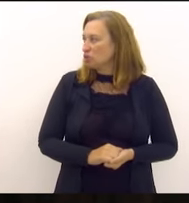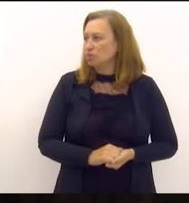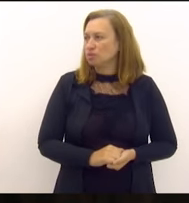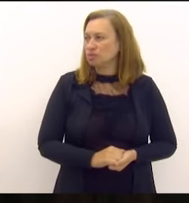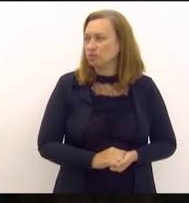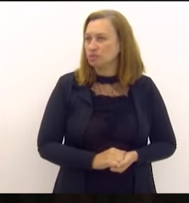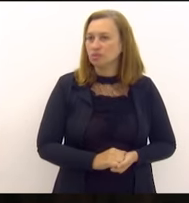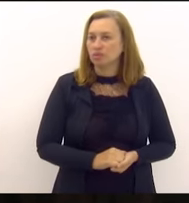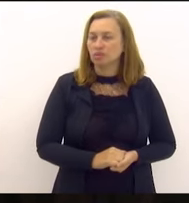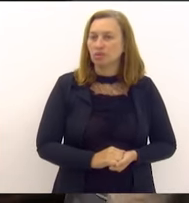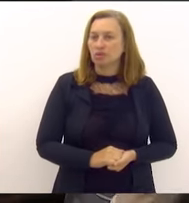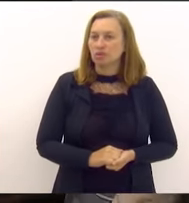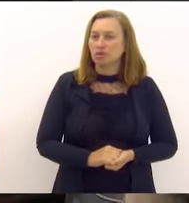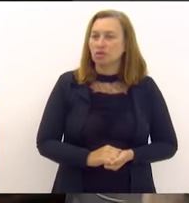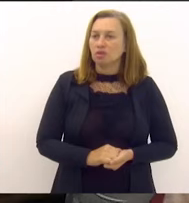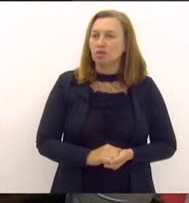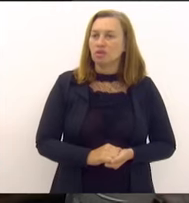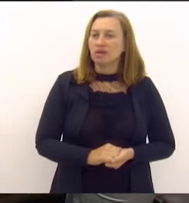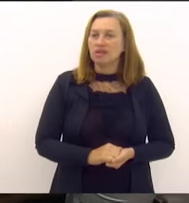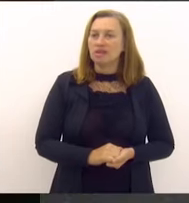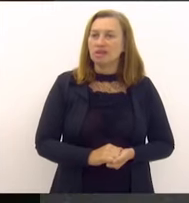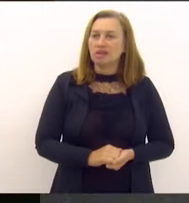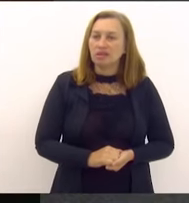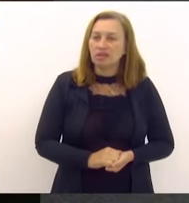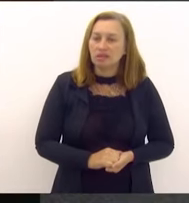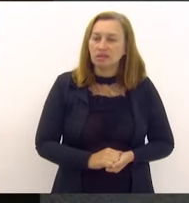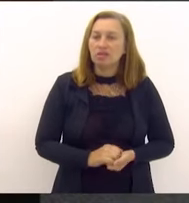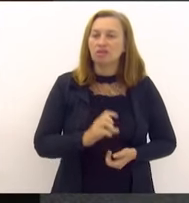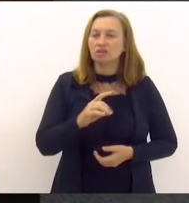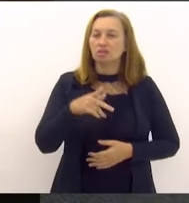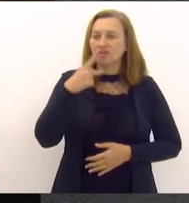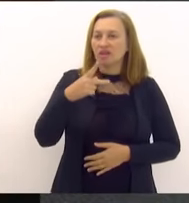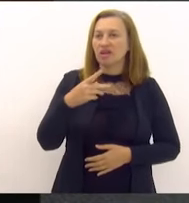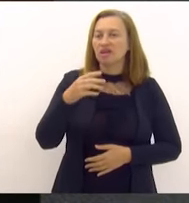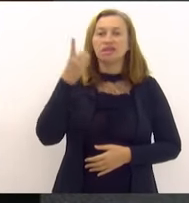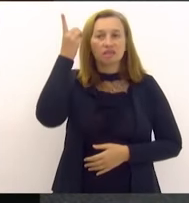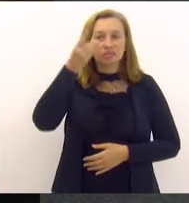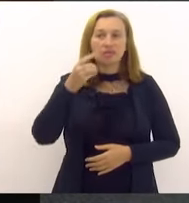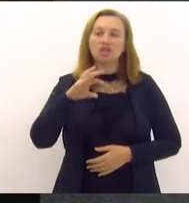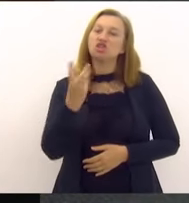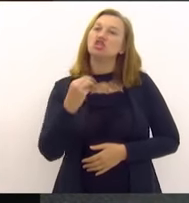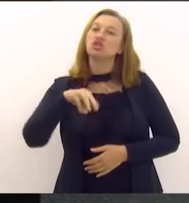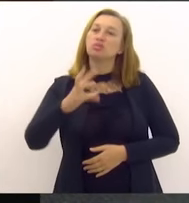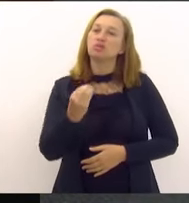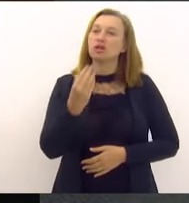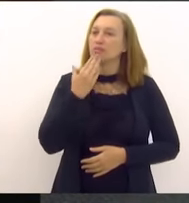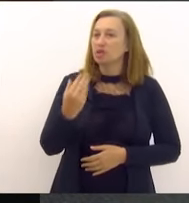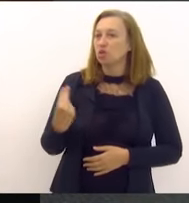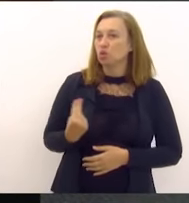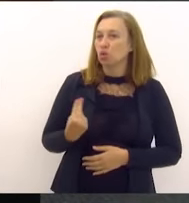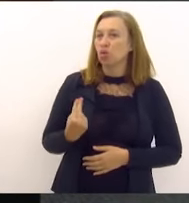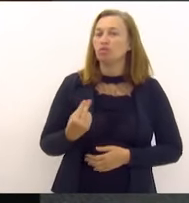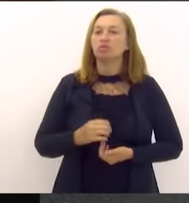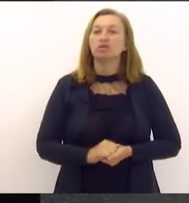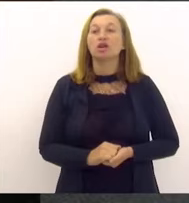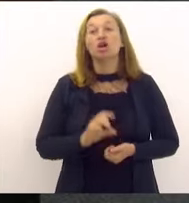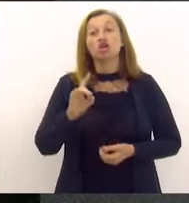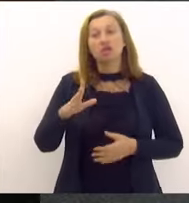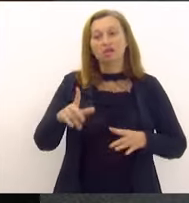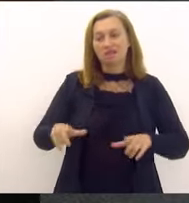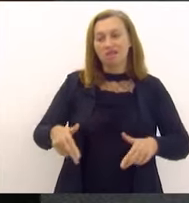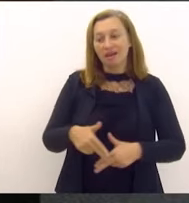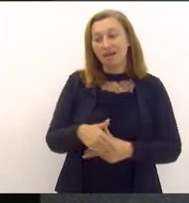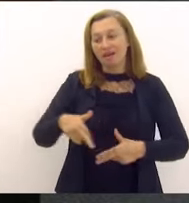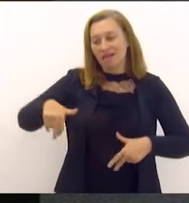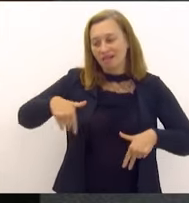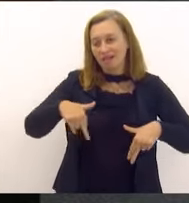Presidente, só para no projeto anterior, o deputado Chico Machado pediu coautoria, se puder colocar. Só deputado, se ele fizer uma apresentação de dança